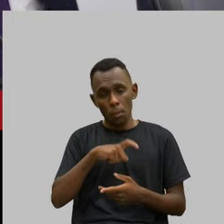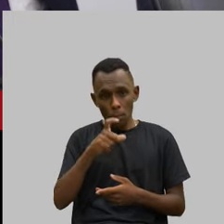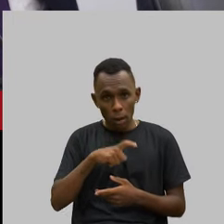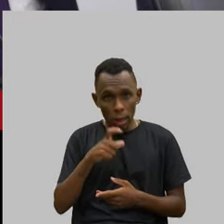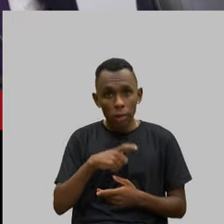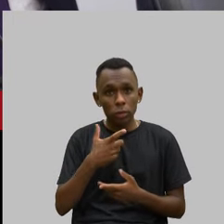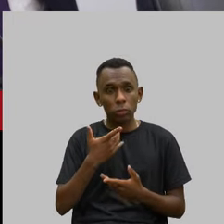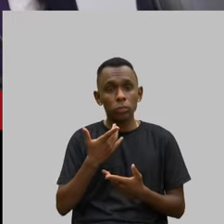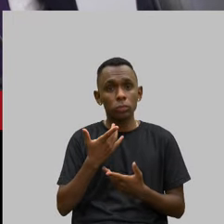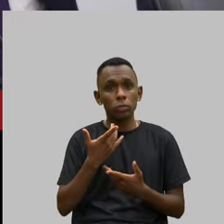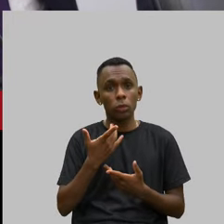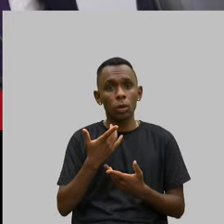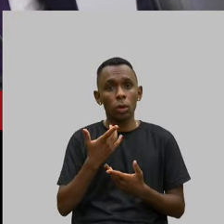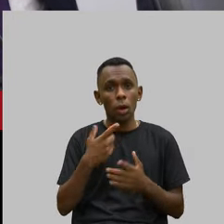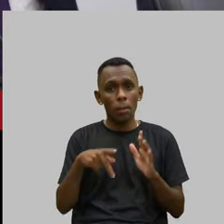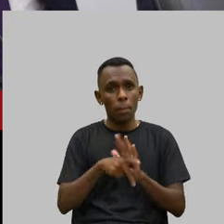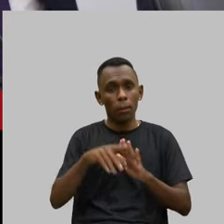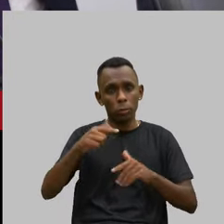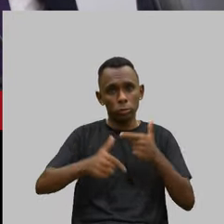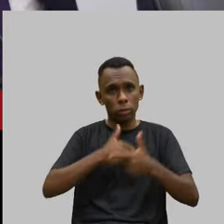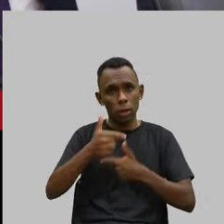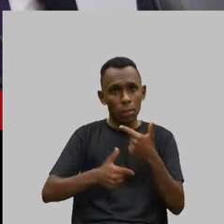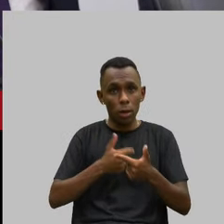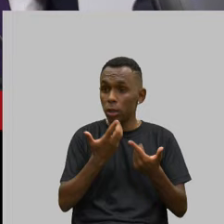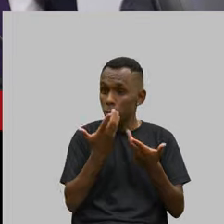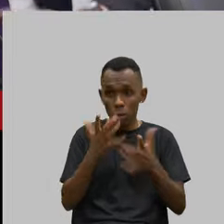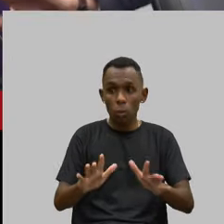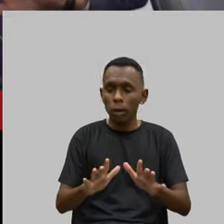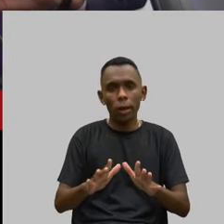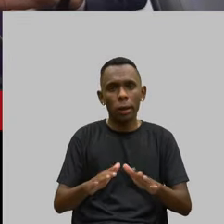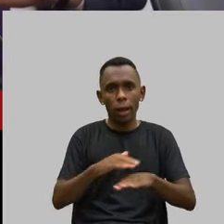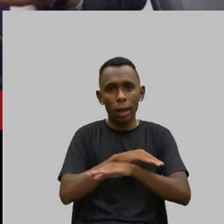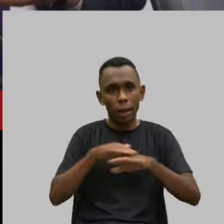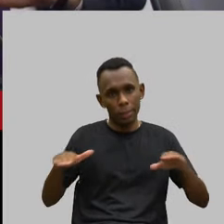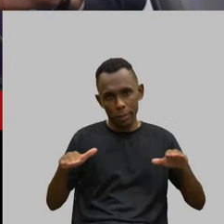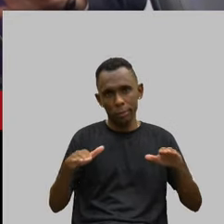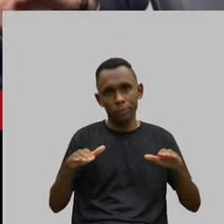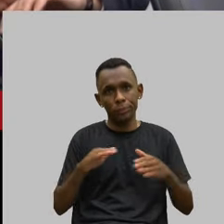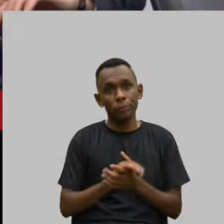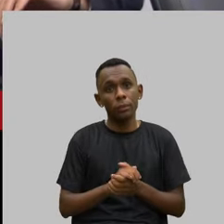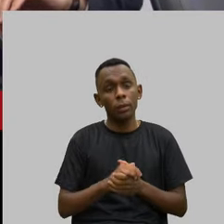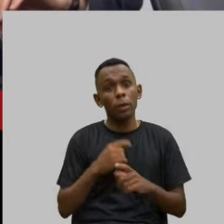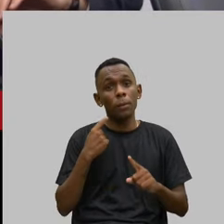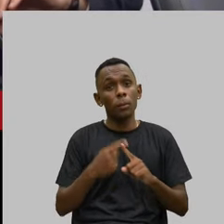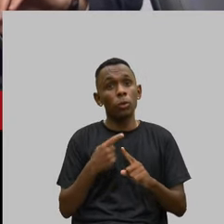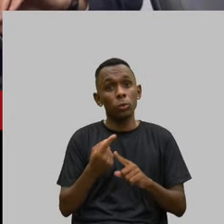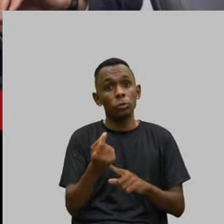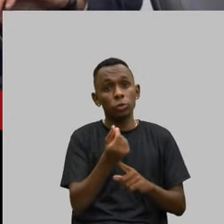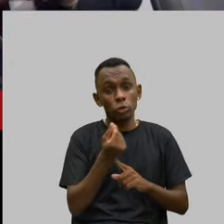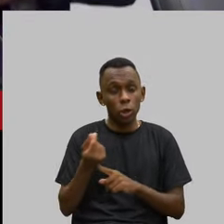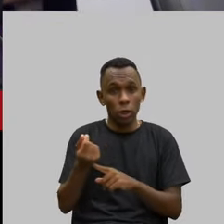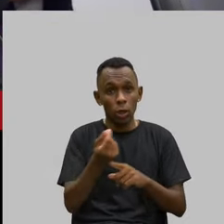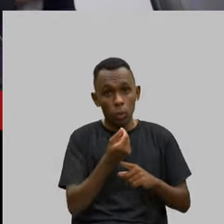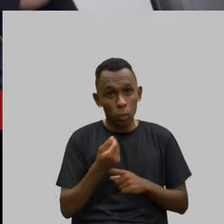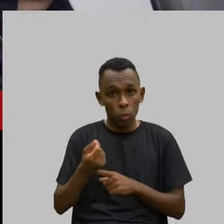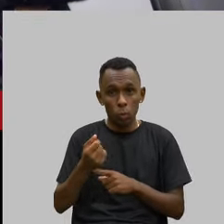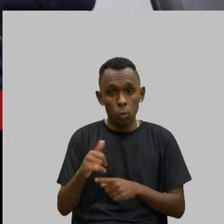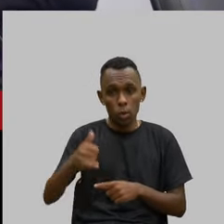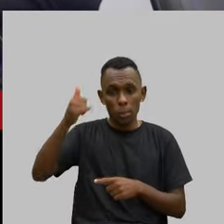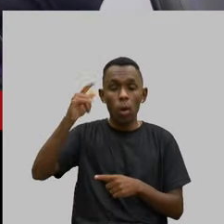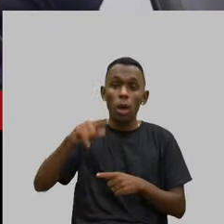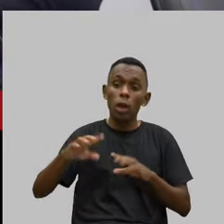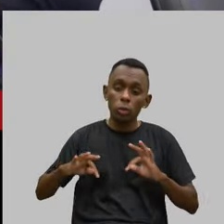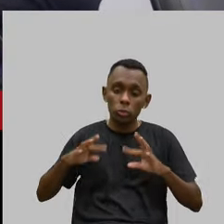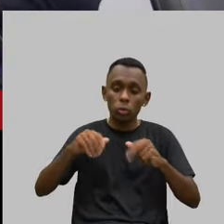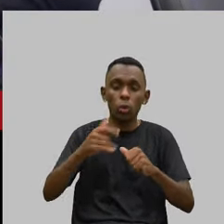ipseng e como disse a Margaret tcher o dinheiro dos impostos não é do governo o dinheiro dos impostos é do povo que é